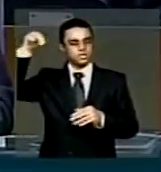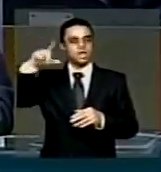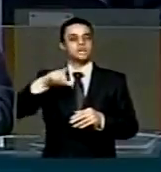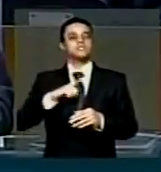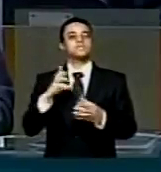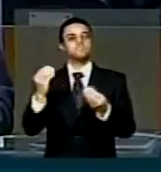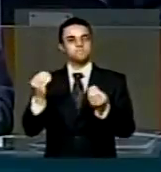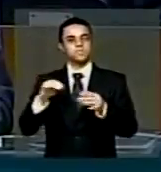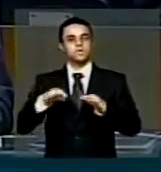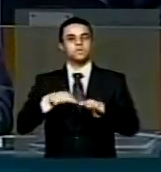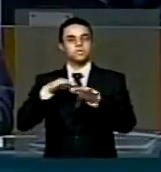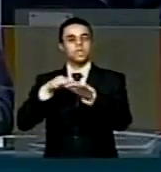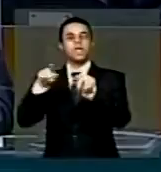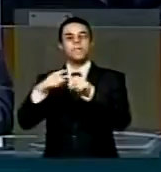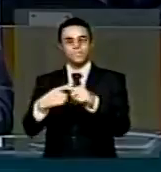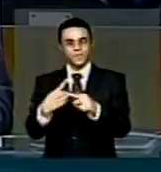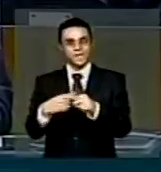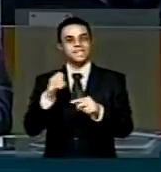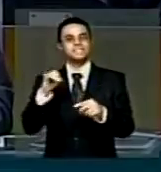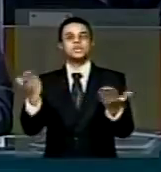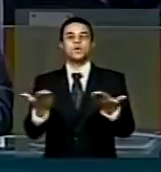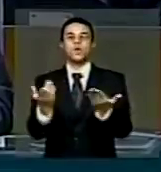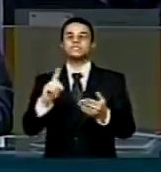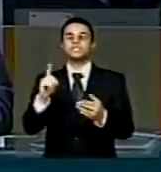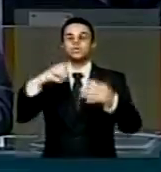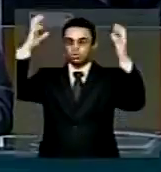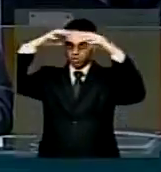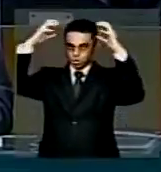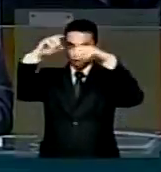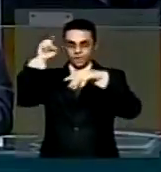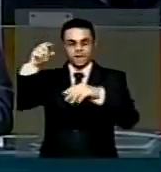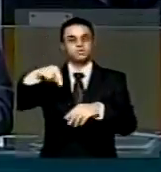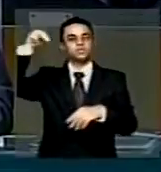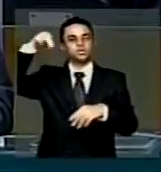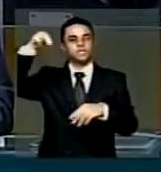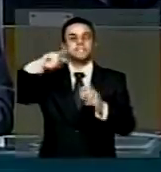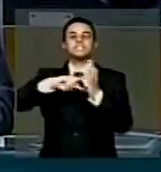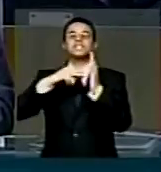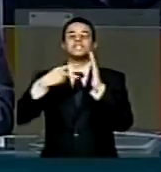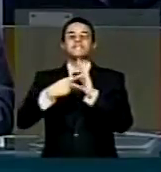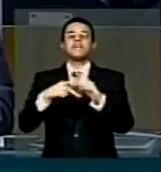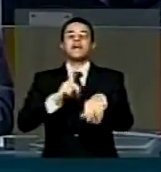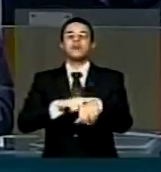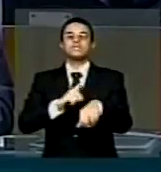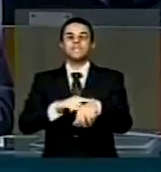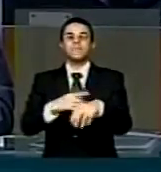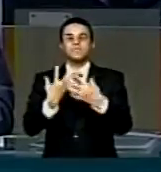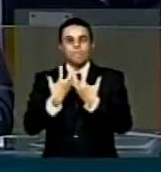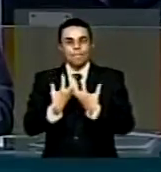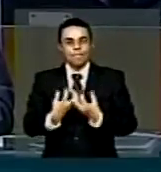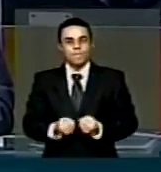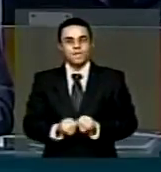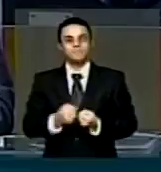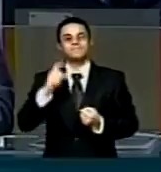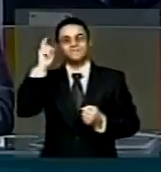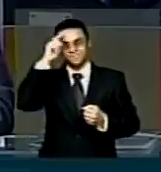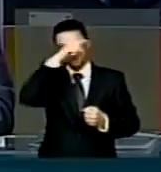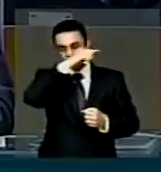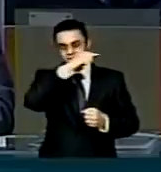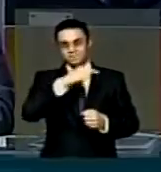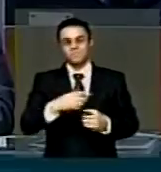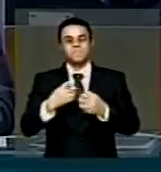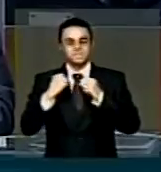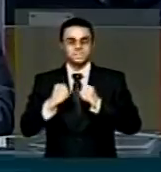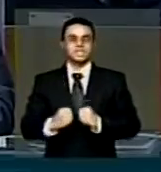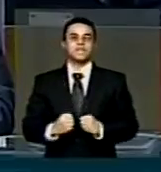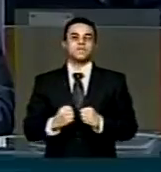no dia de São José não chover, significa que o tempo da seca, deputado Duarte Nogueira, vai ser difícil e nós